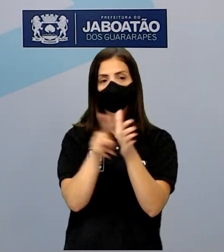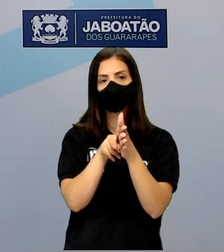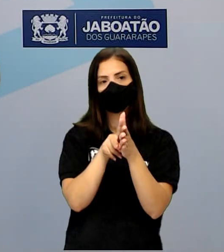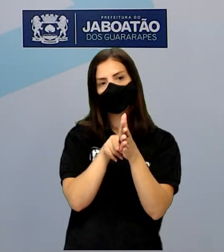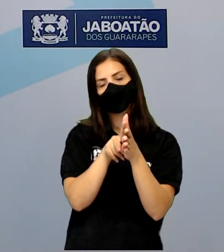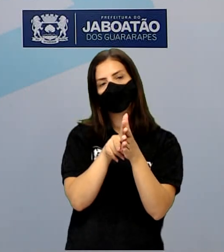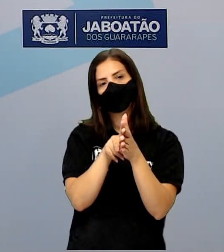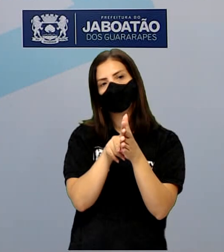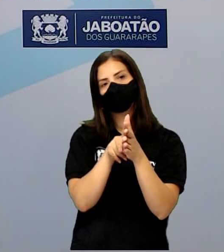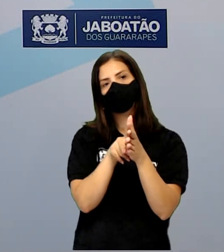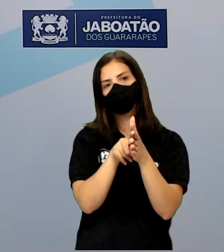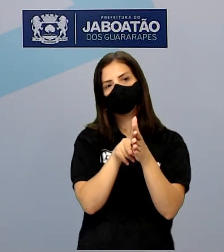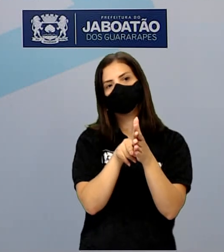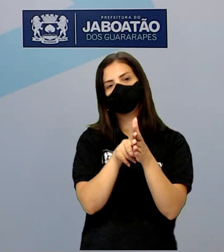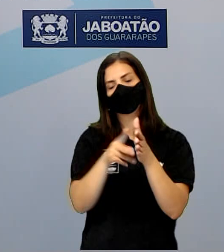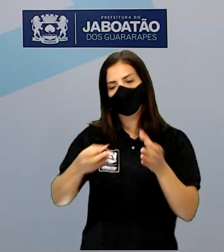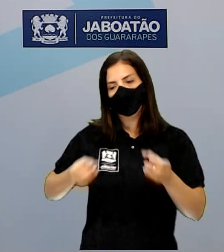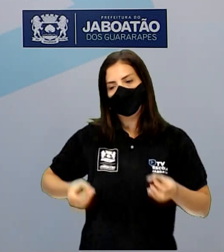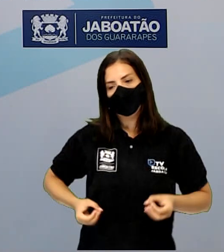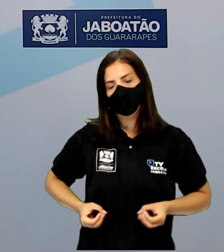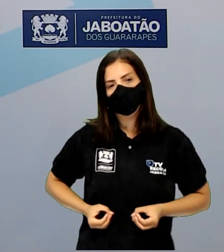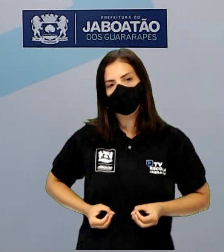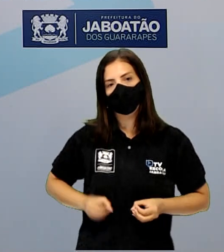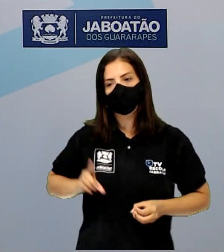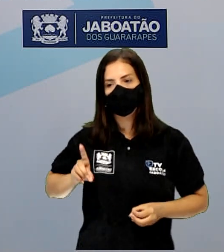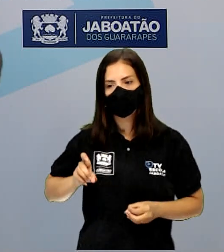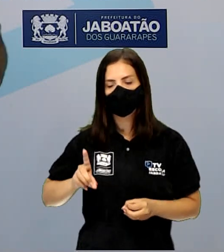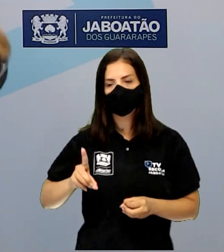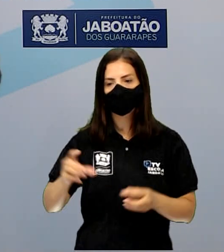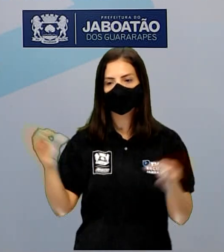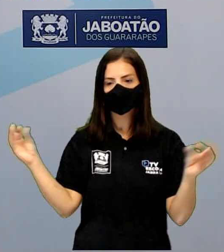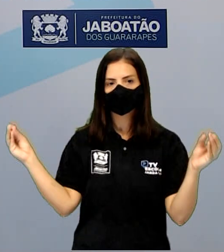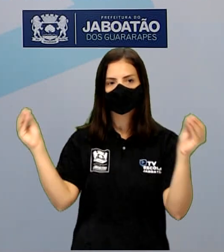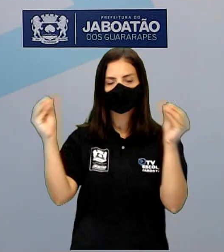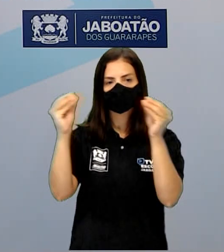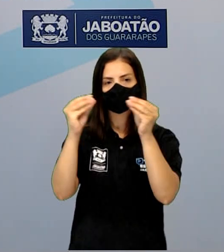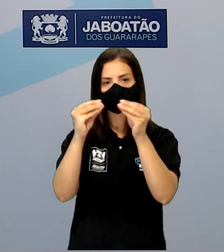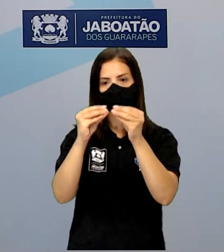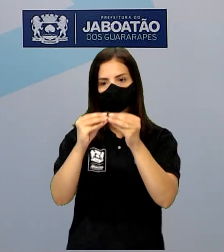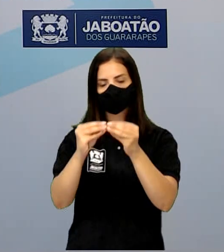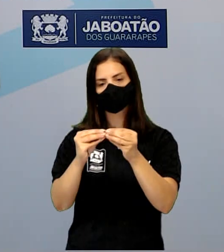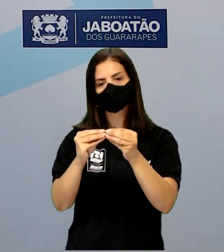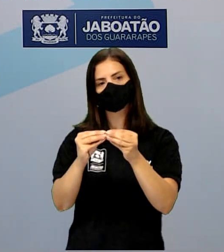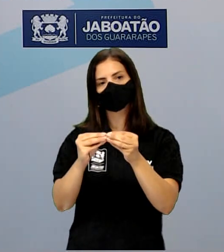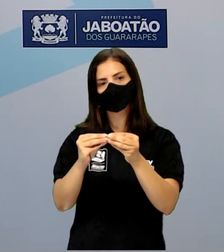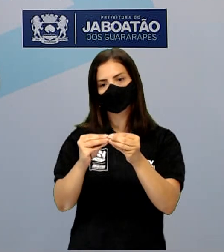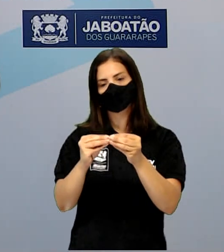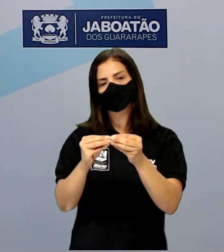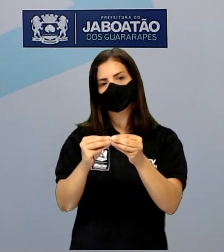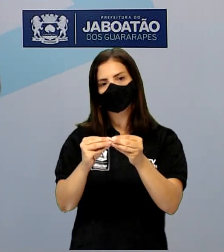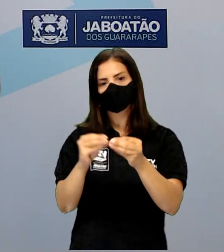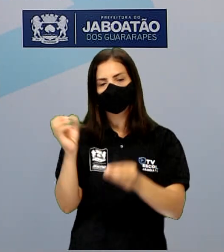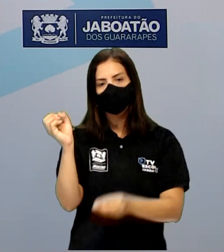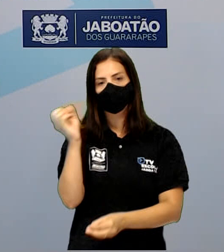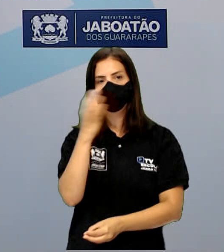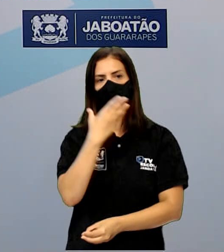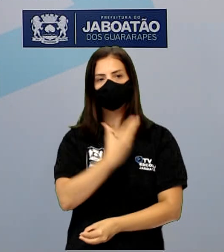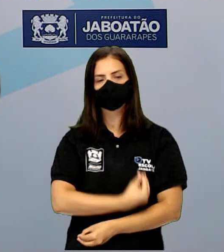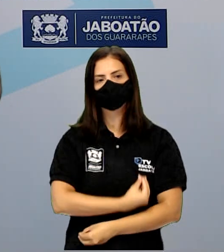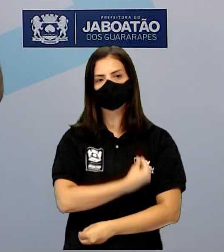o óvulo e o espermatozoide, que eles têm a função de se unir, partindo de organismos diferentes para dar origem a um novo